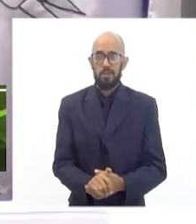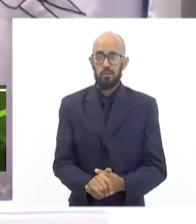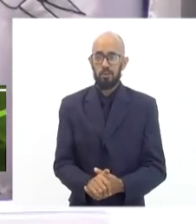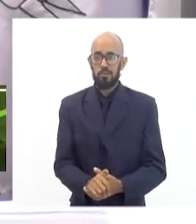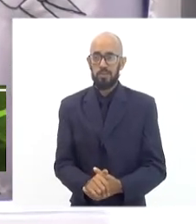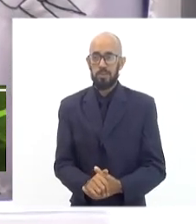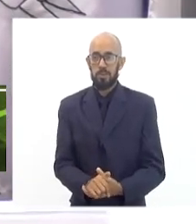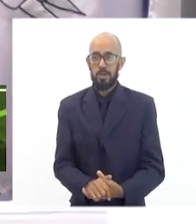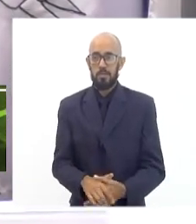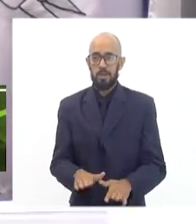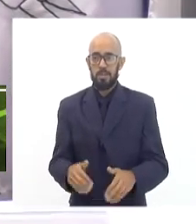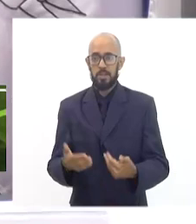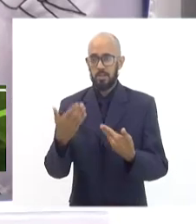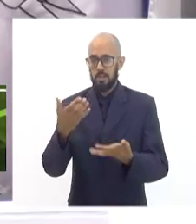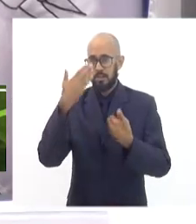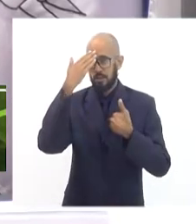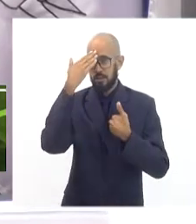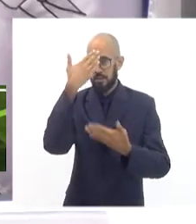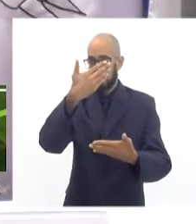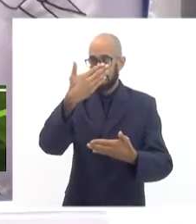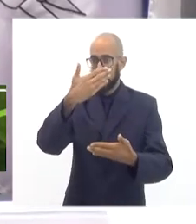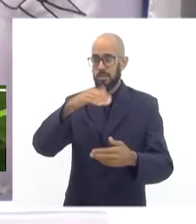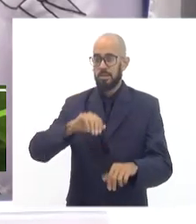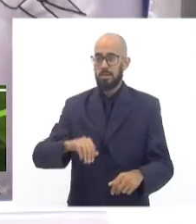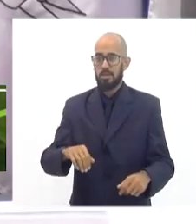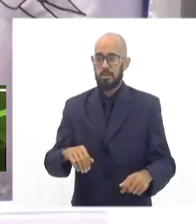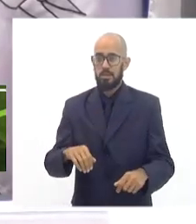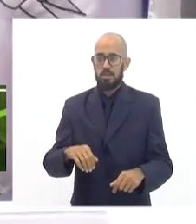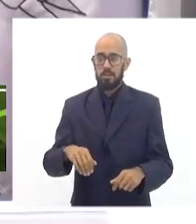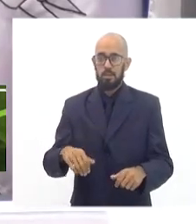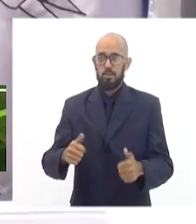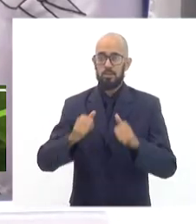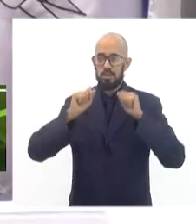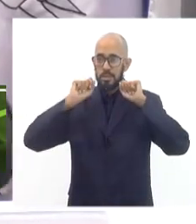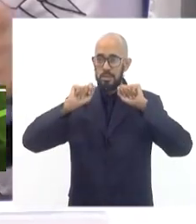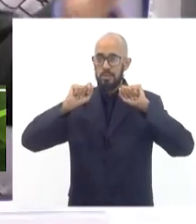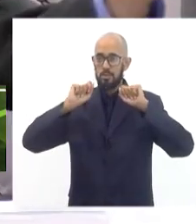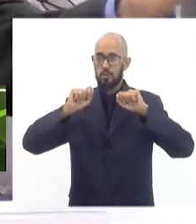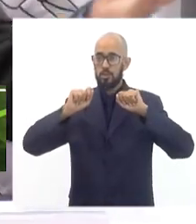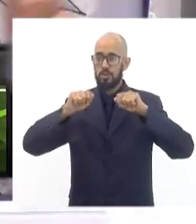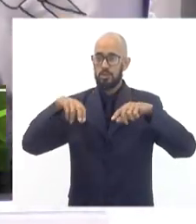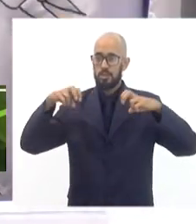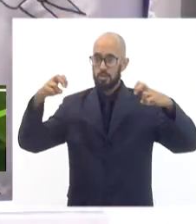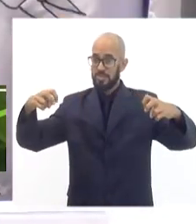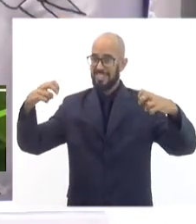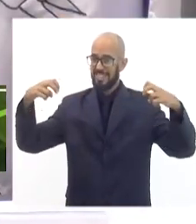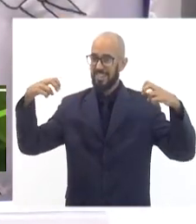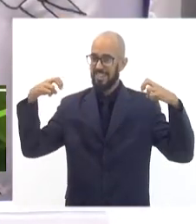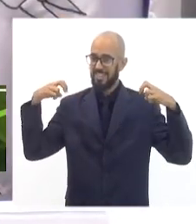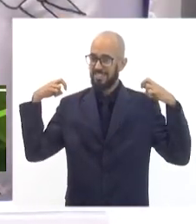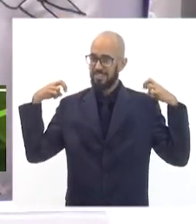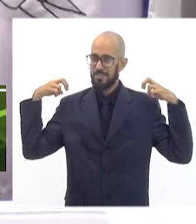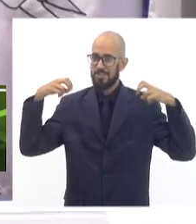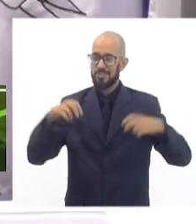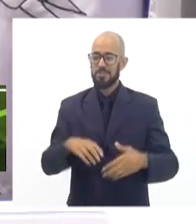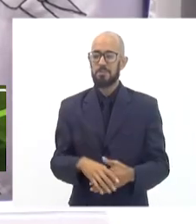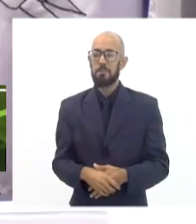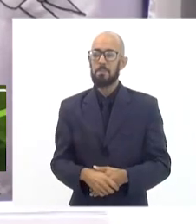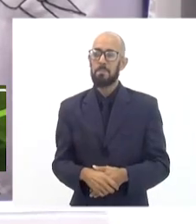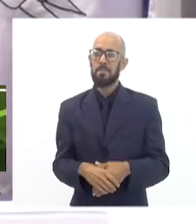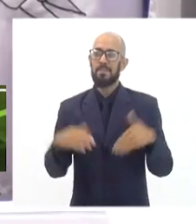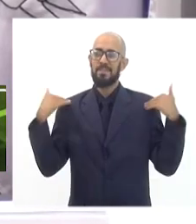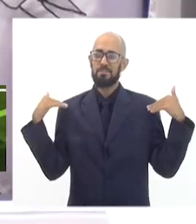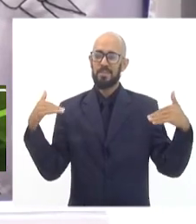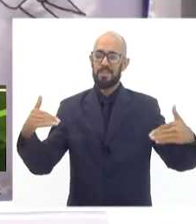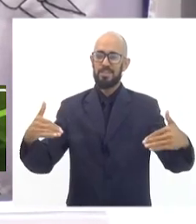eu queria agradecer um dos assessores que estão ali sentados não estão aqui na